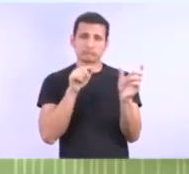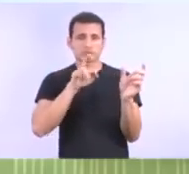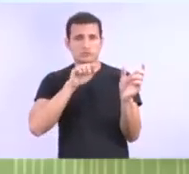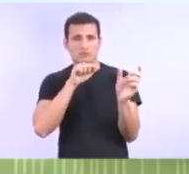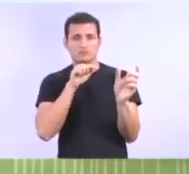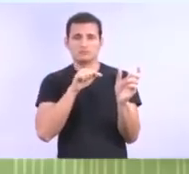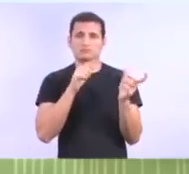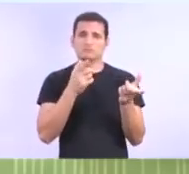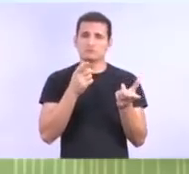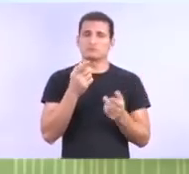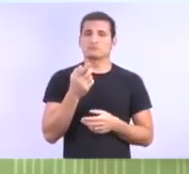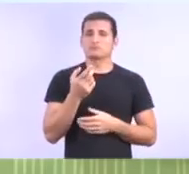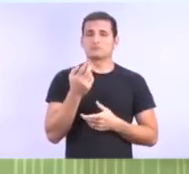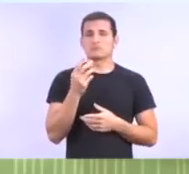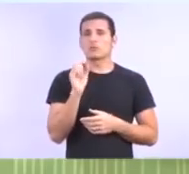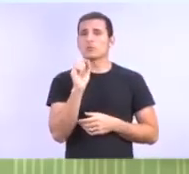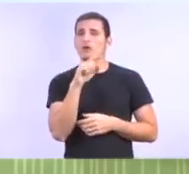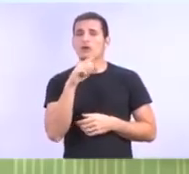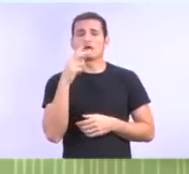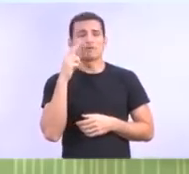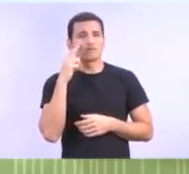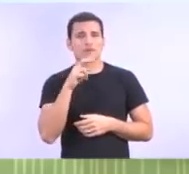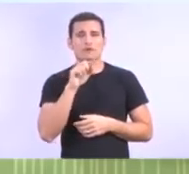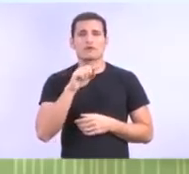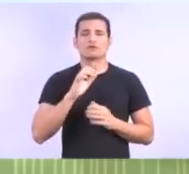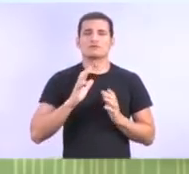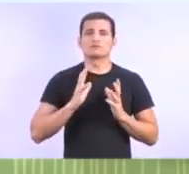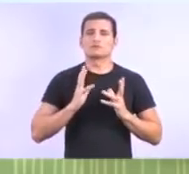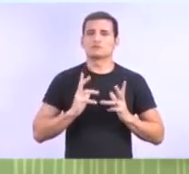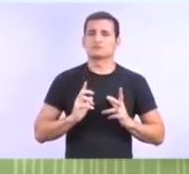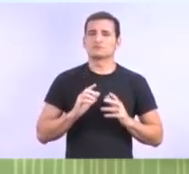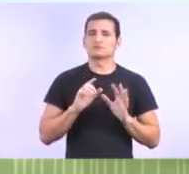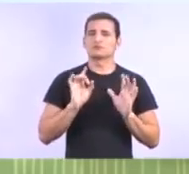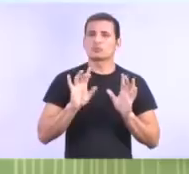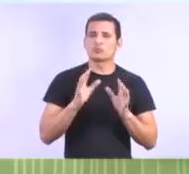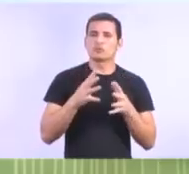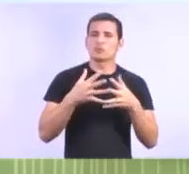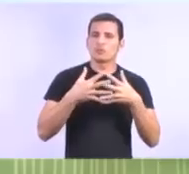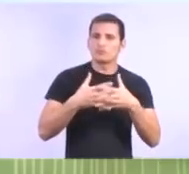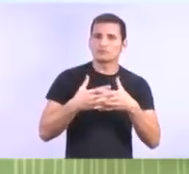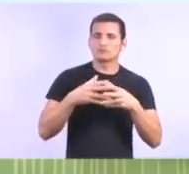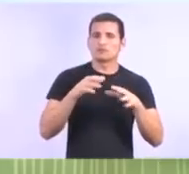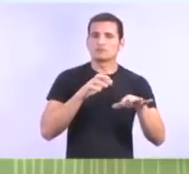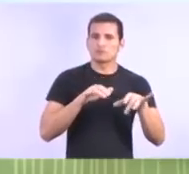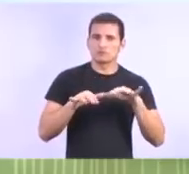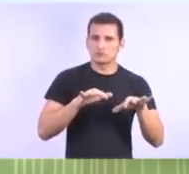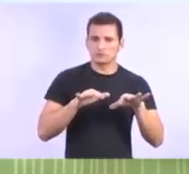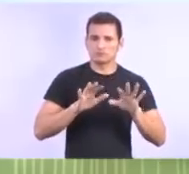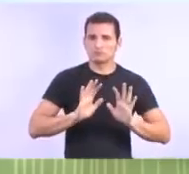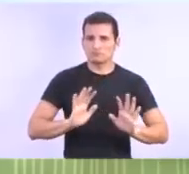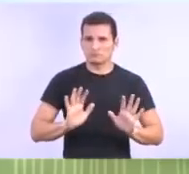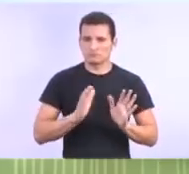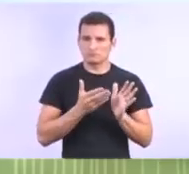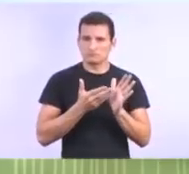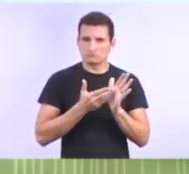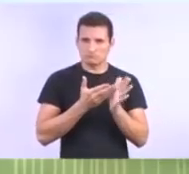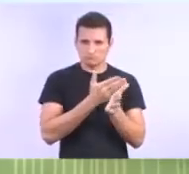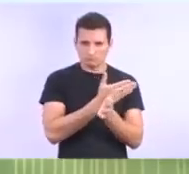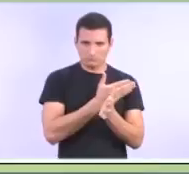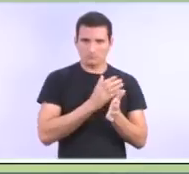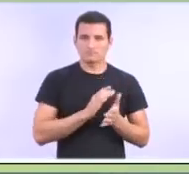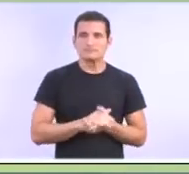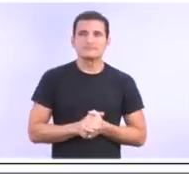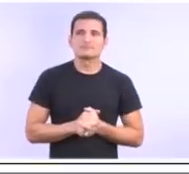vão ver que é uma coisa bem mais limpa, e a gente vai acabar com toda a complexidade da programação para o usuário final, tá? Então vamos lá,